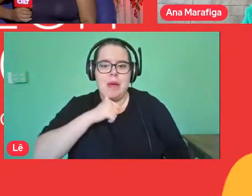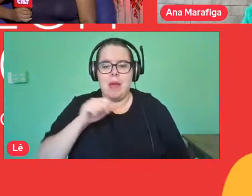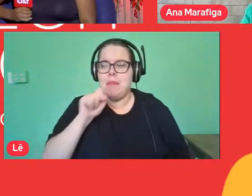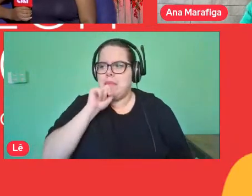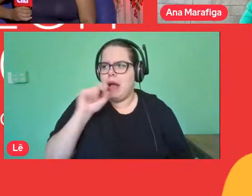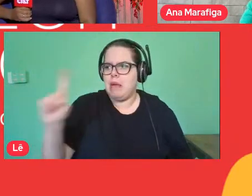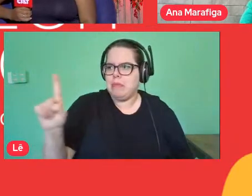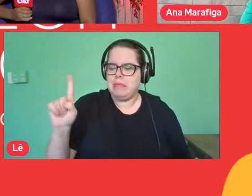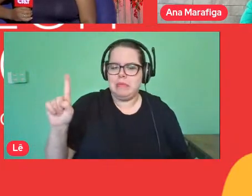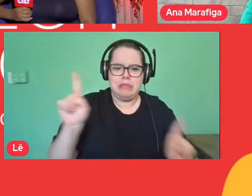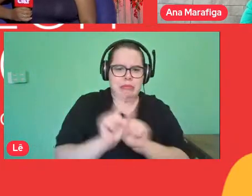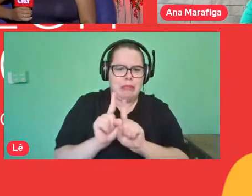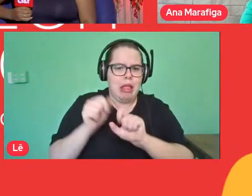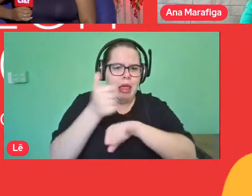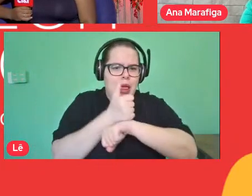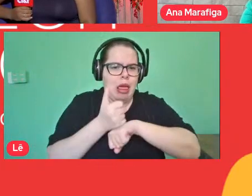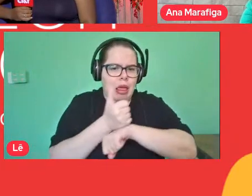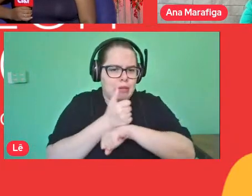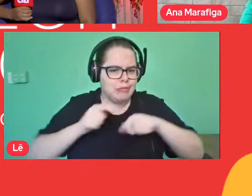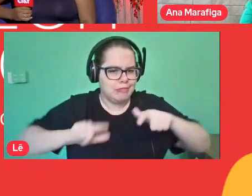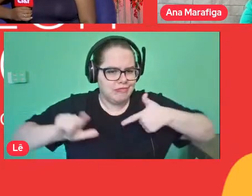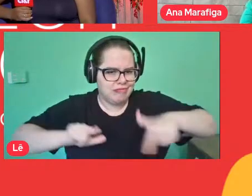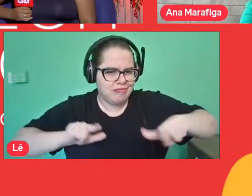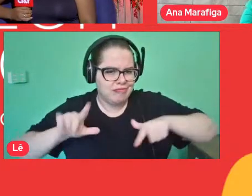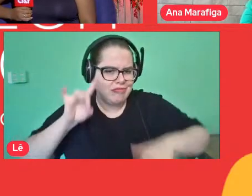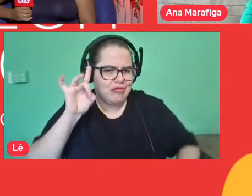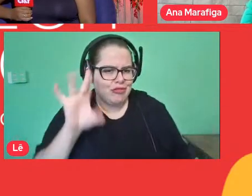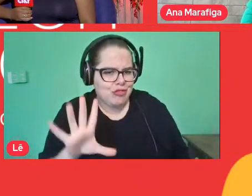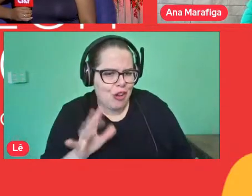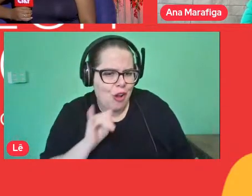ela faz é só trabalhar na vida dela, né?